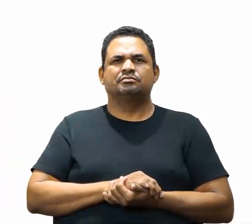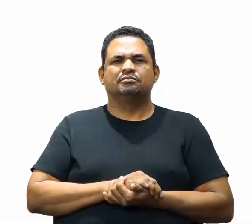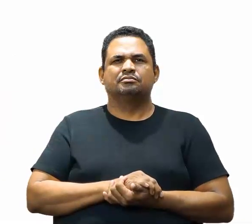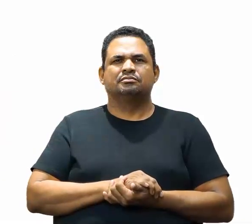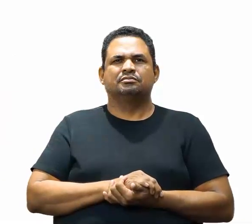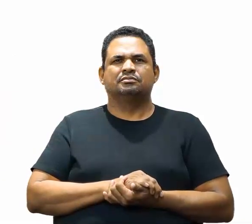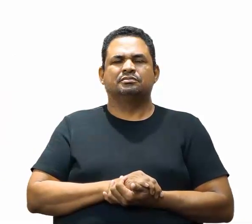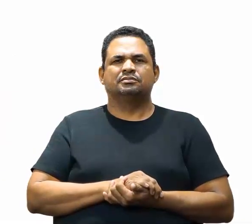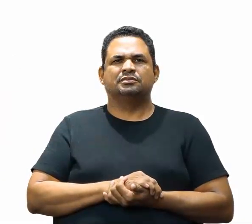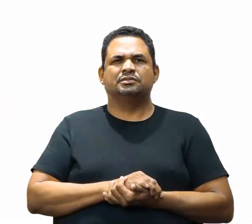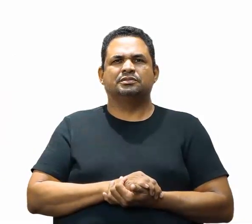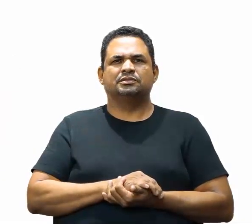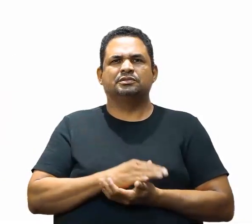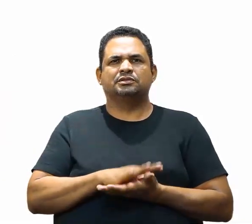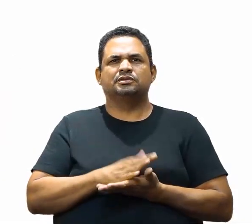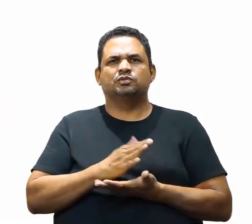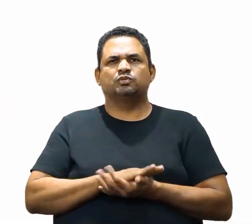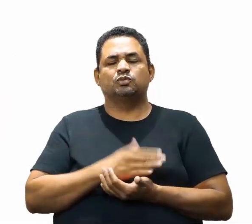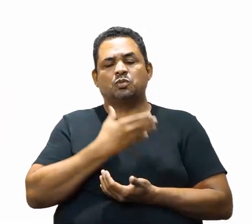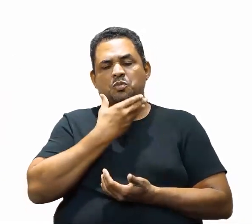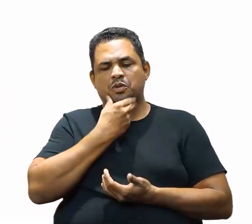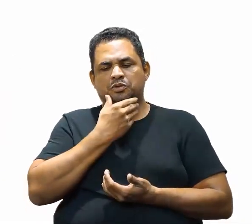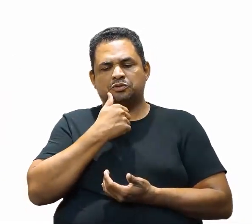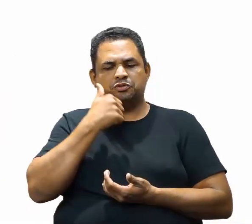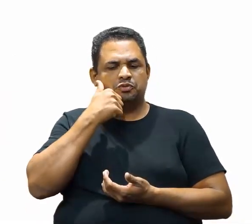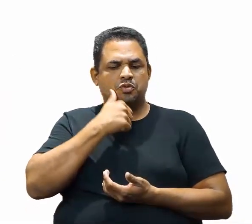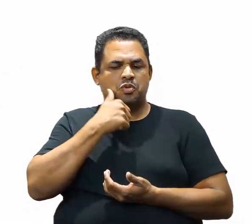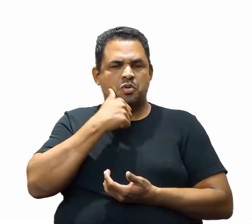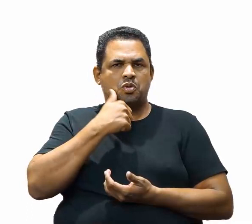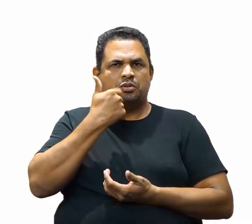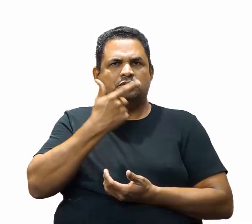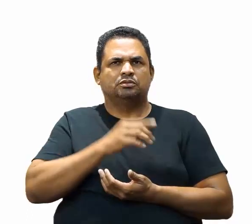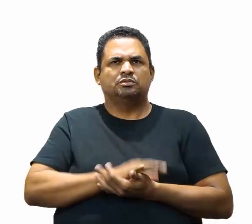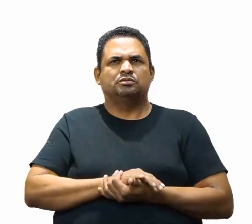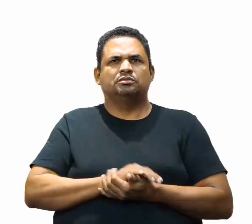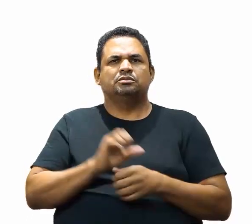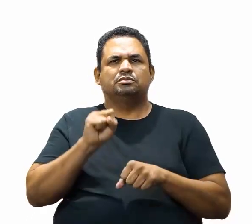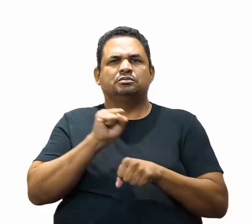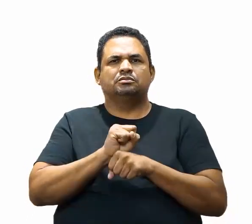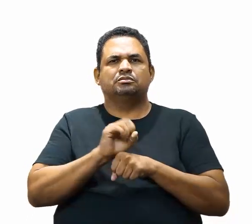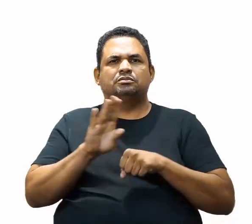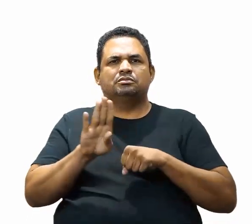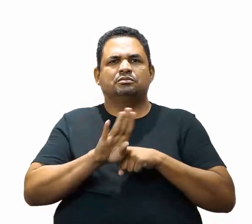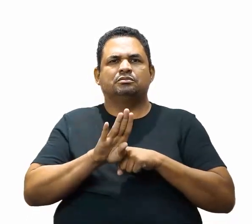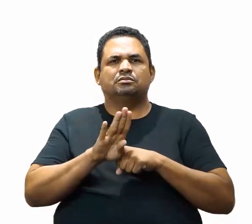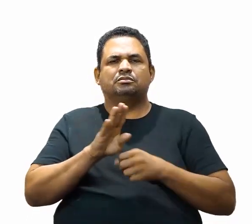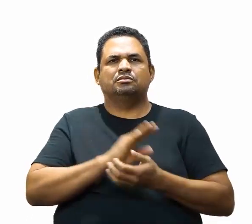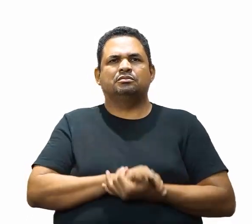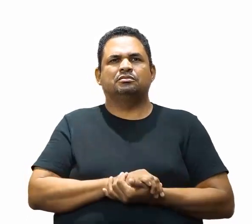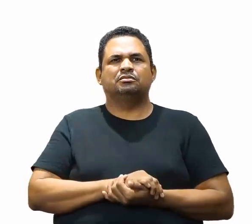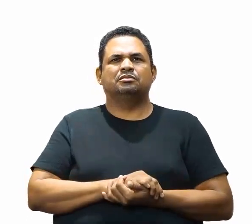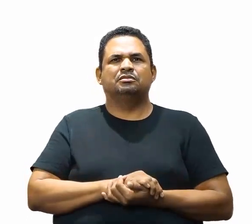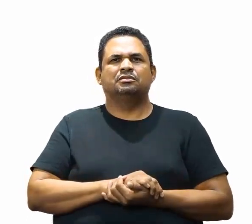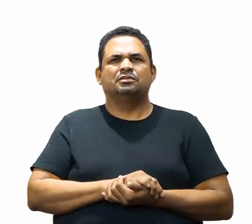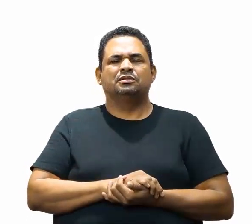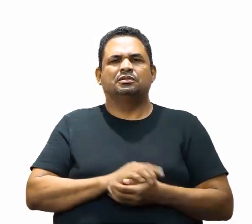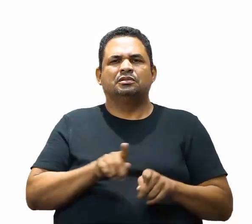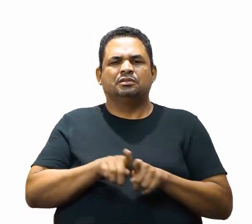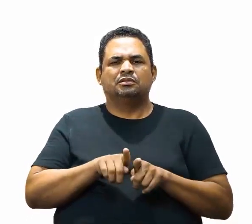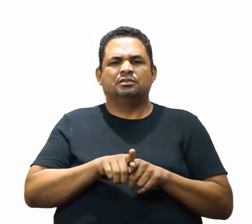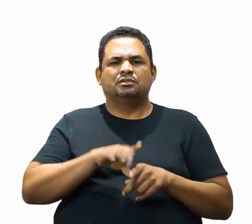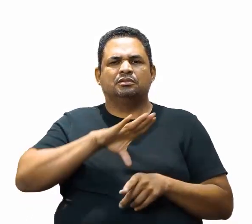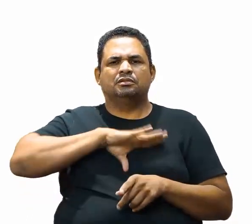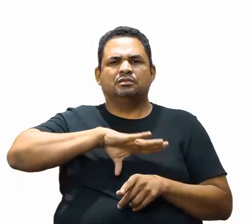Os gêneros do substantivo. Pode falar. Eles são divididos, assim como na língua portuguesa,